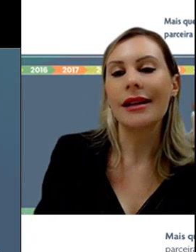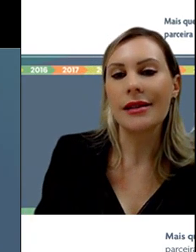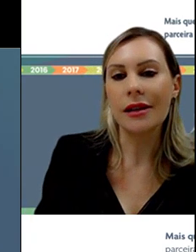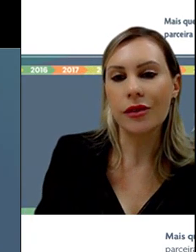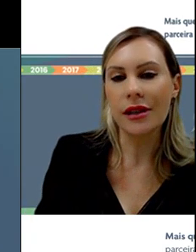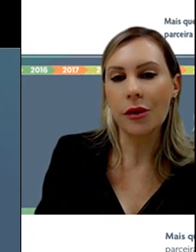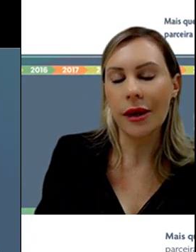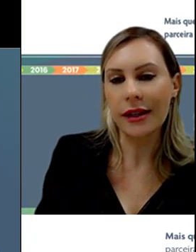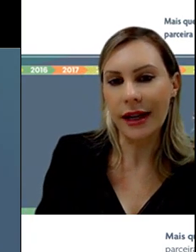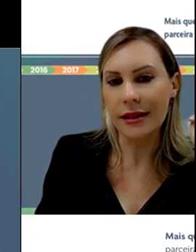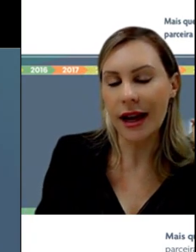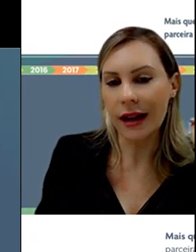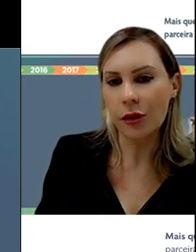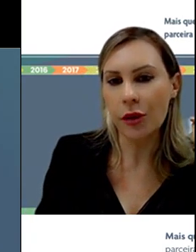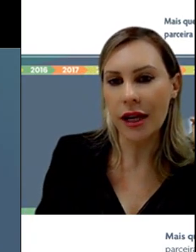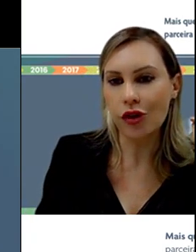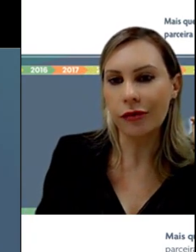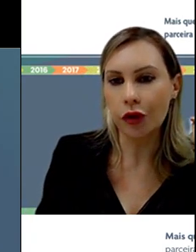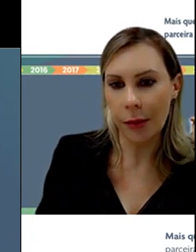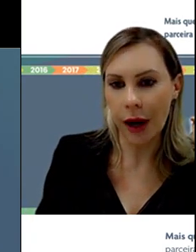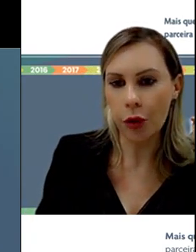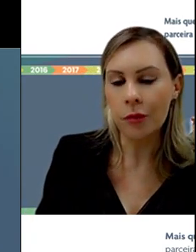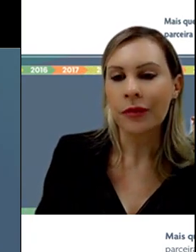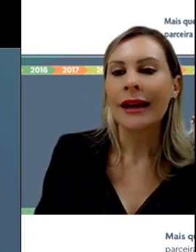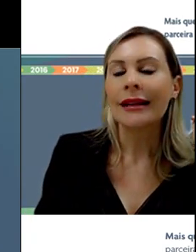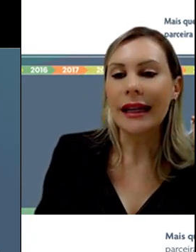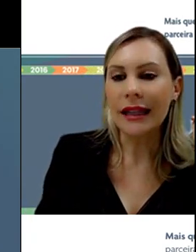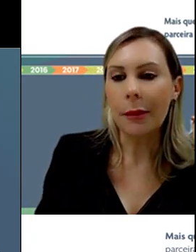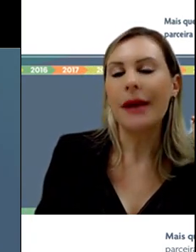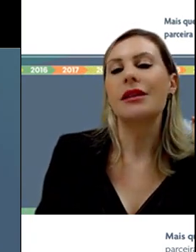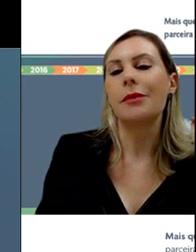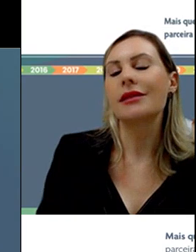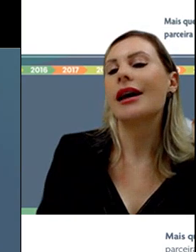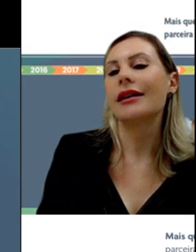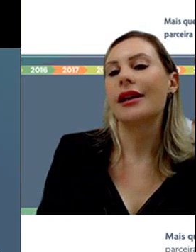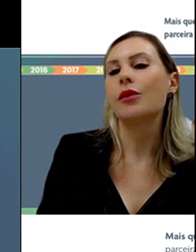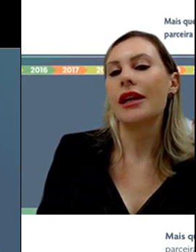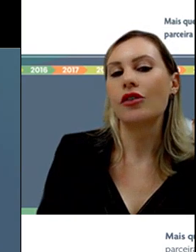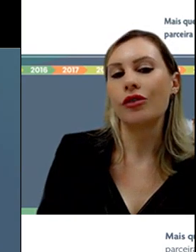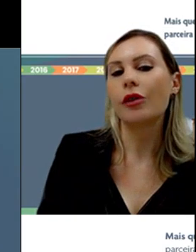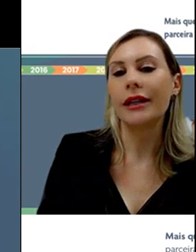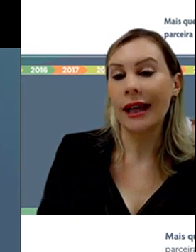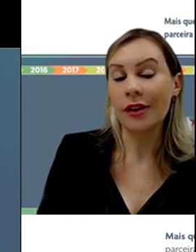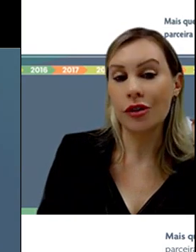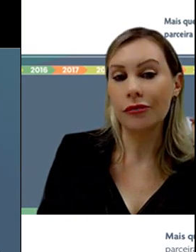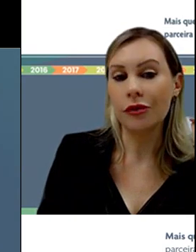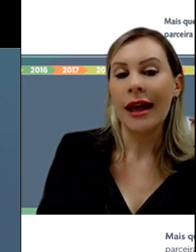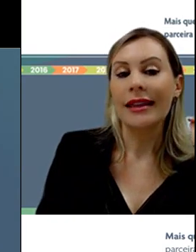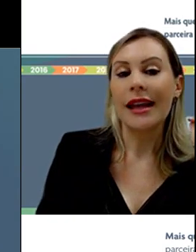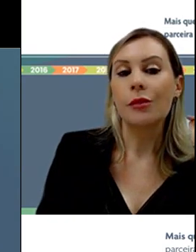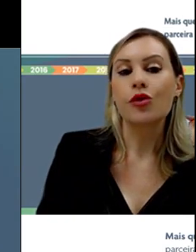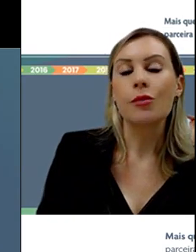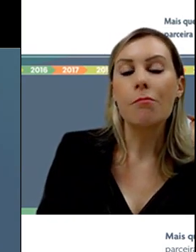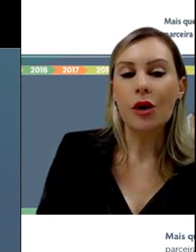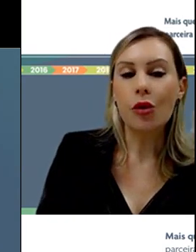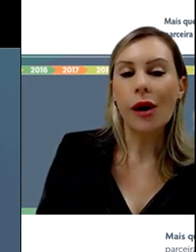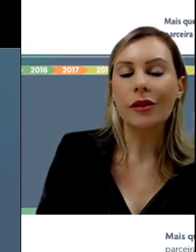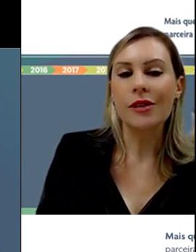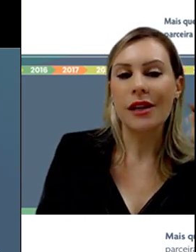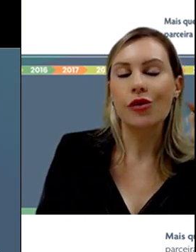temos 353 da categoria ativo normal, 30 participantes da categoria ativo alternativo,